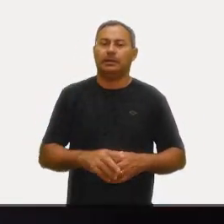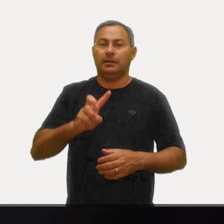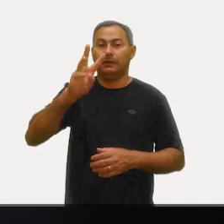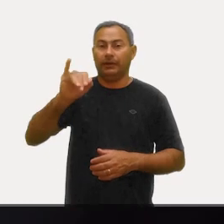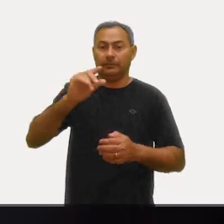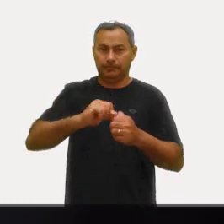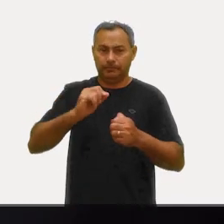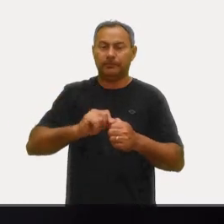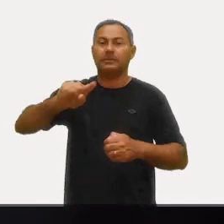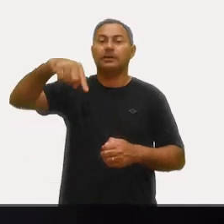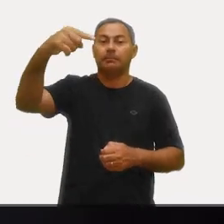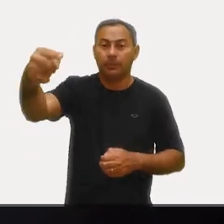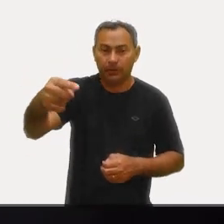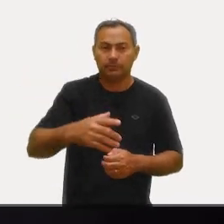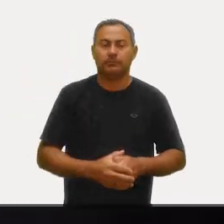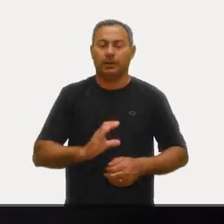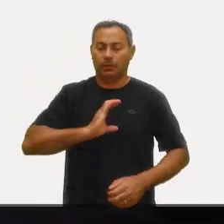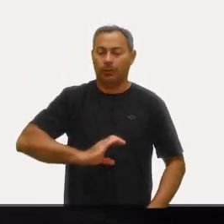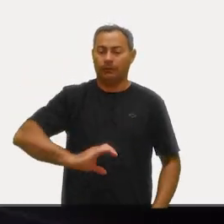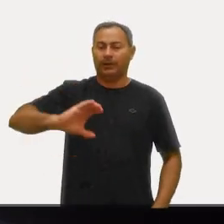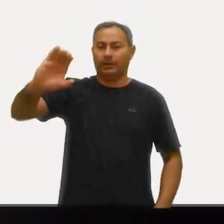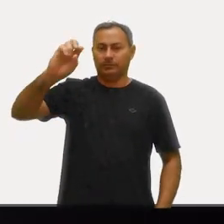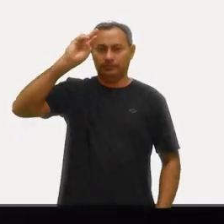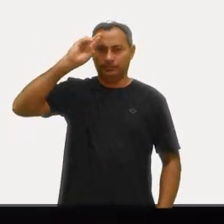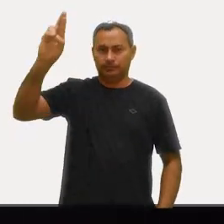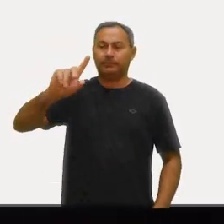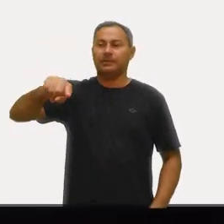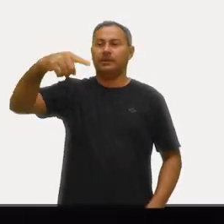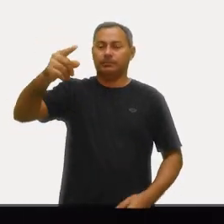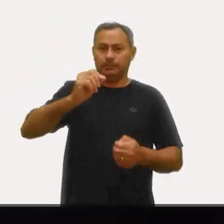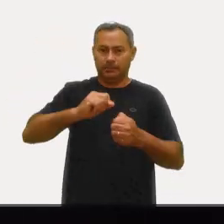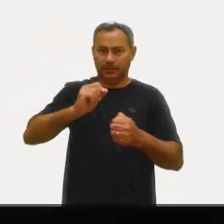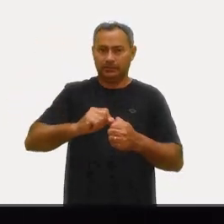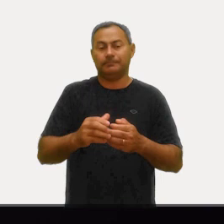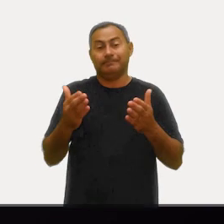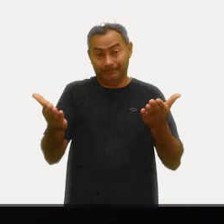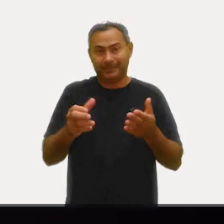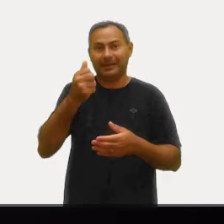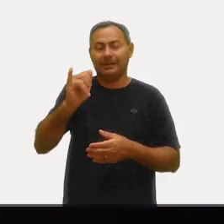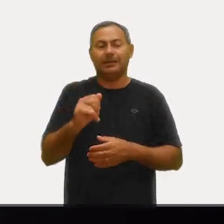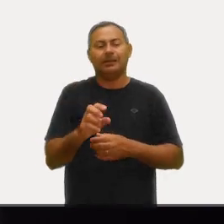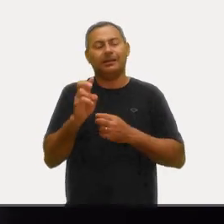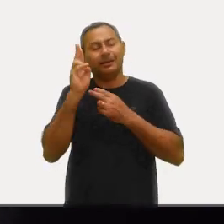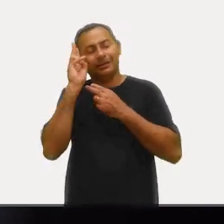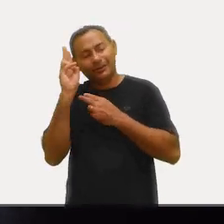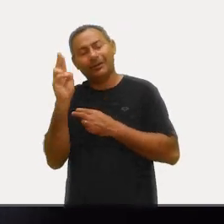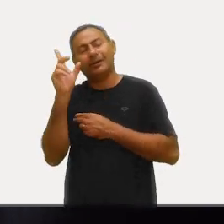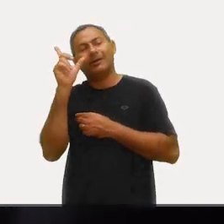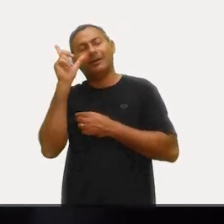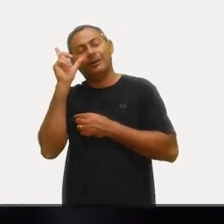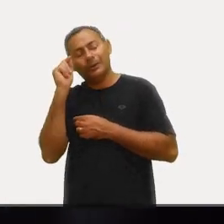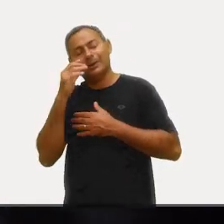era isso que ele ia fazer. E depois, confiar no Senhor. Depois que ele fez isso, aí ele deitou